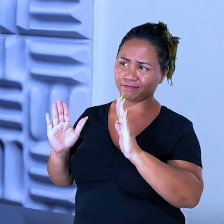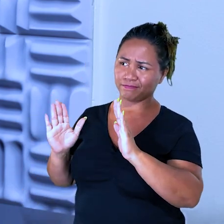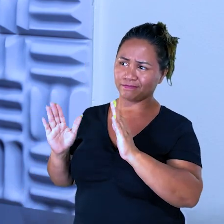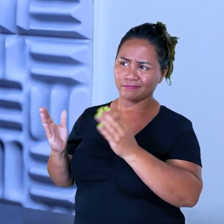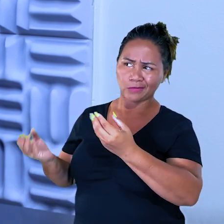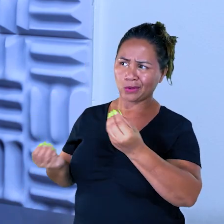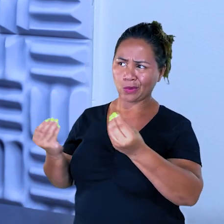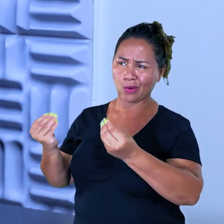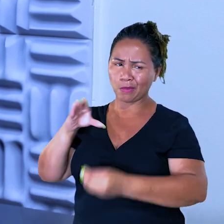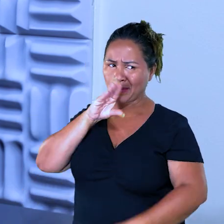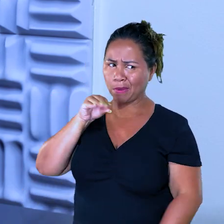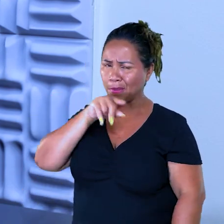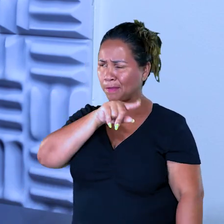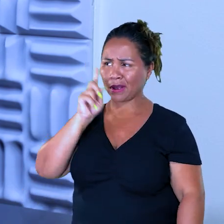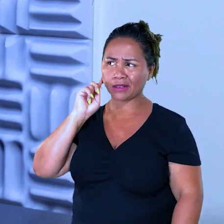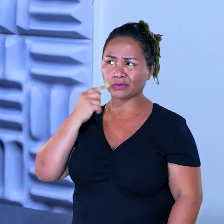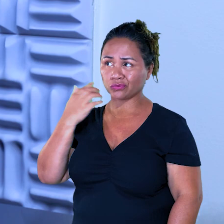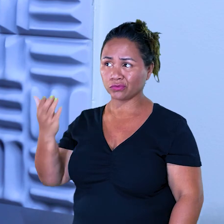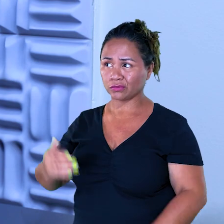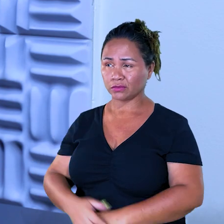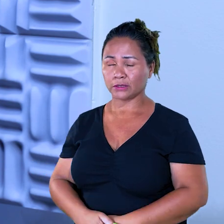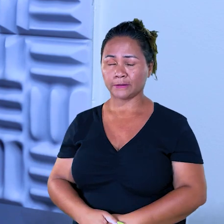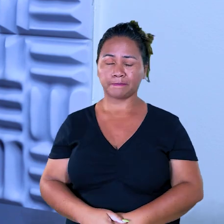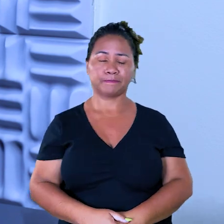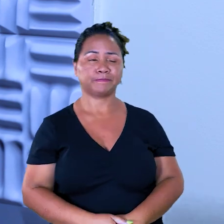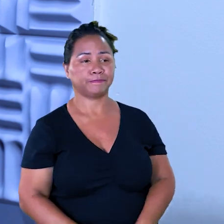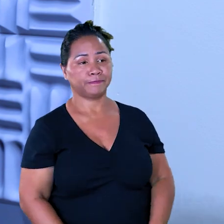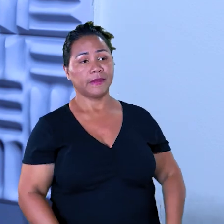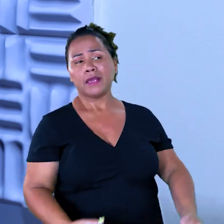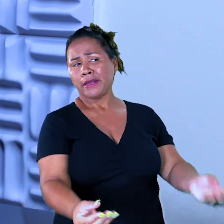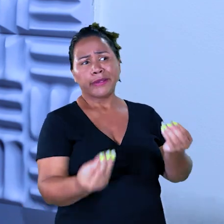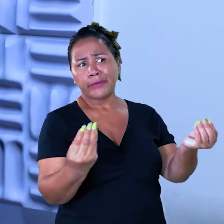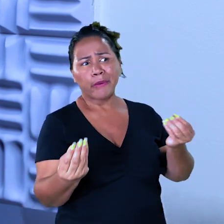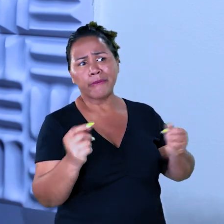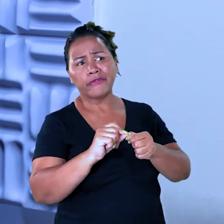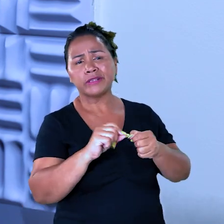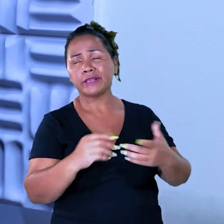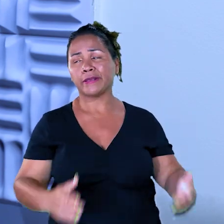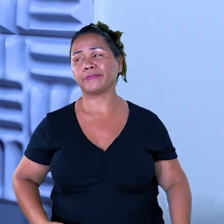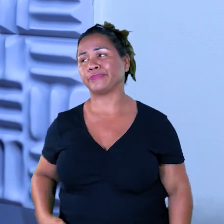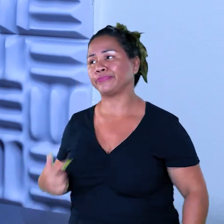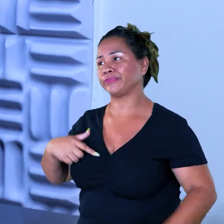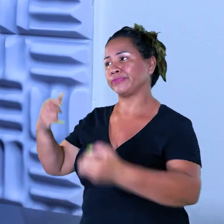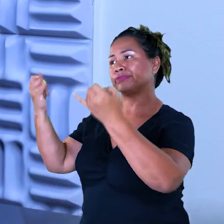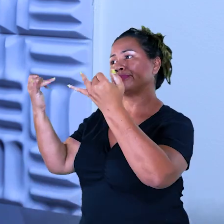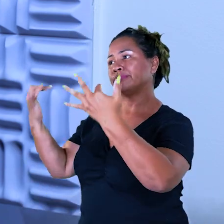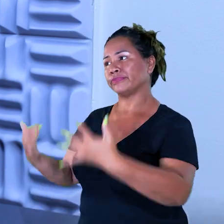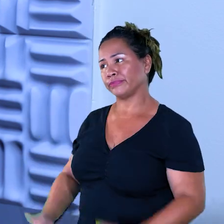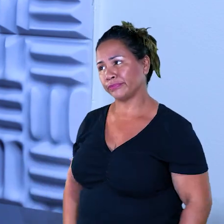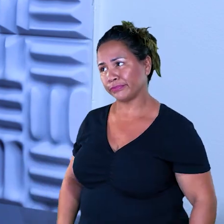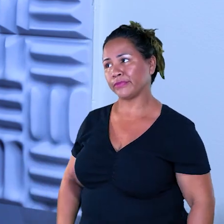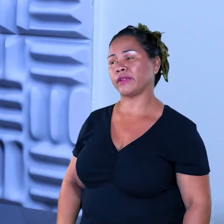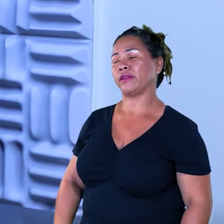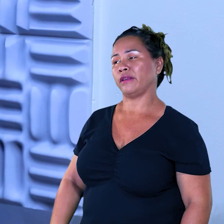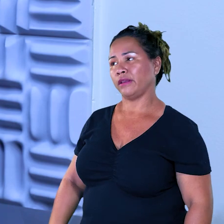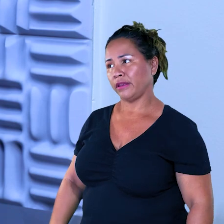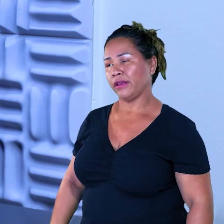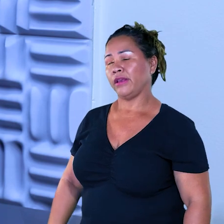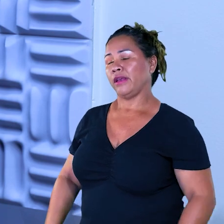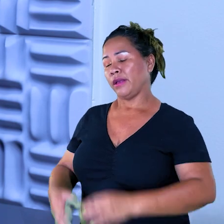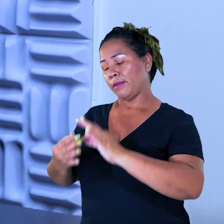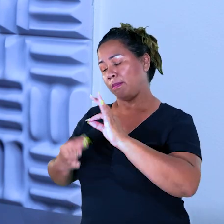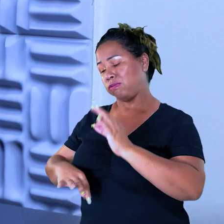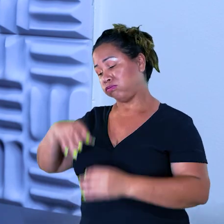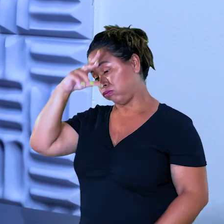dá. Expliquei como se dá o processo. Segundo, professora, eles não fazem ideia do que é a Guerra dos Canudos. Mas eu já expliquei. Não, você